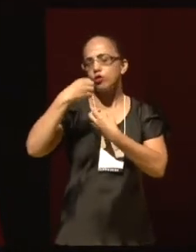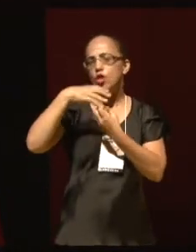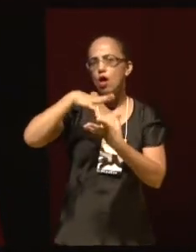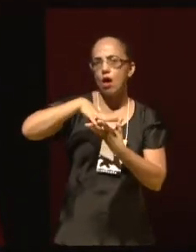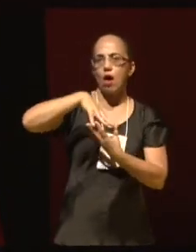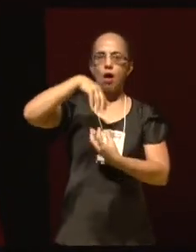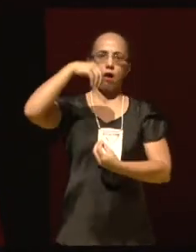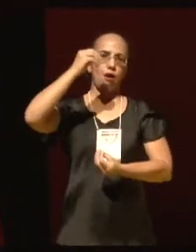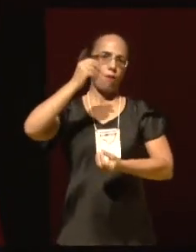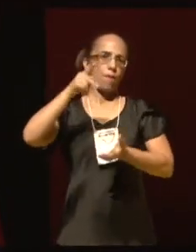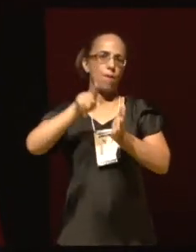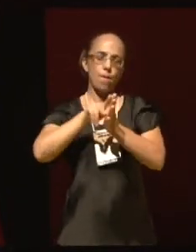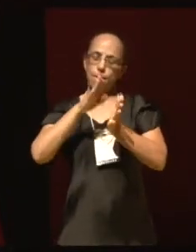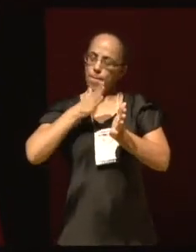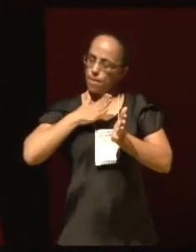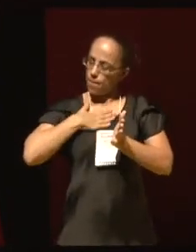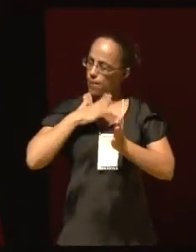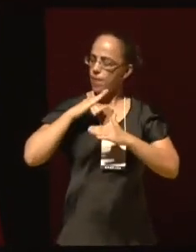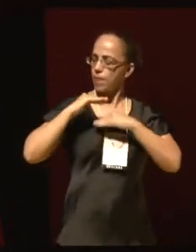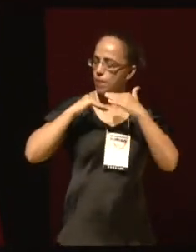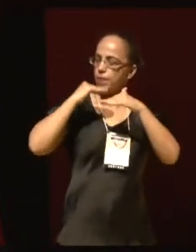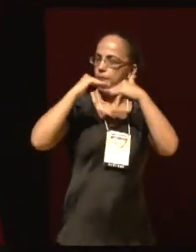meu crescimento pessoal.